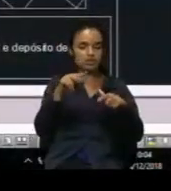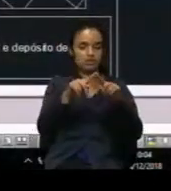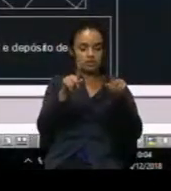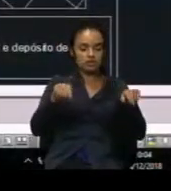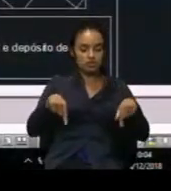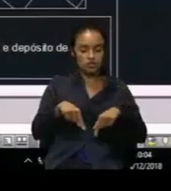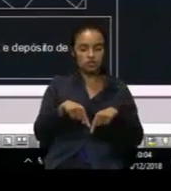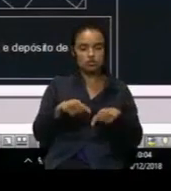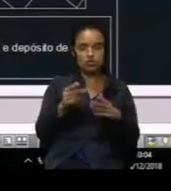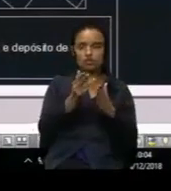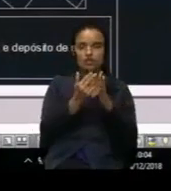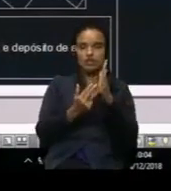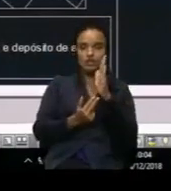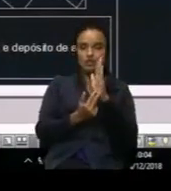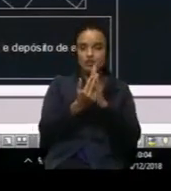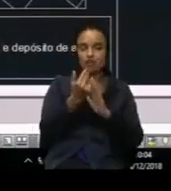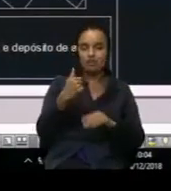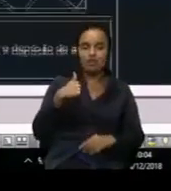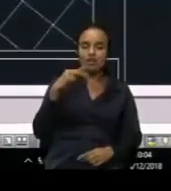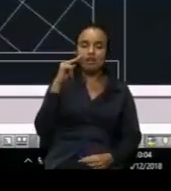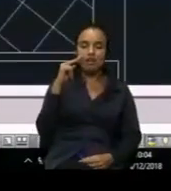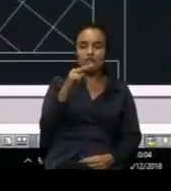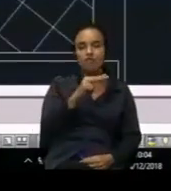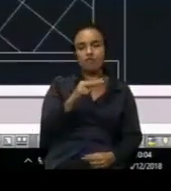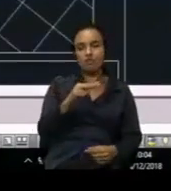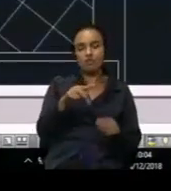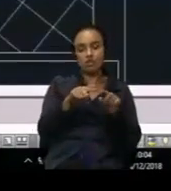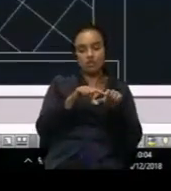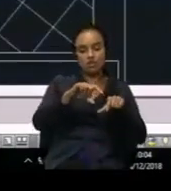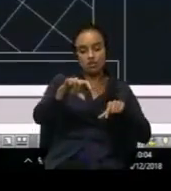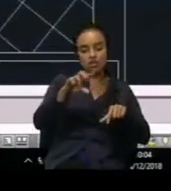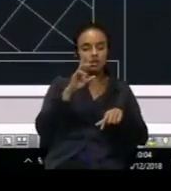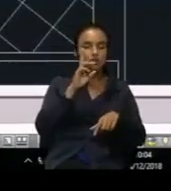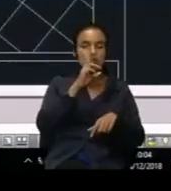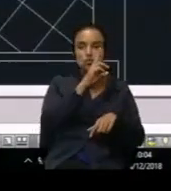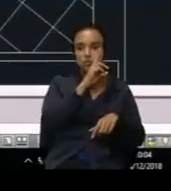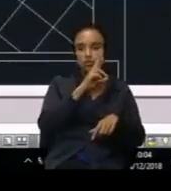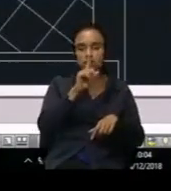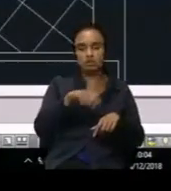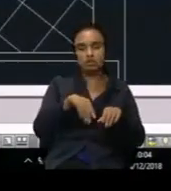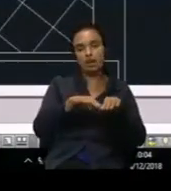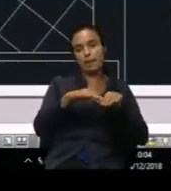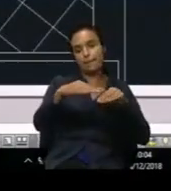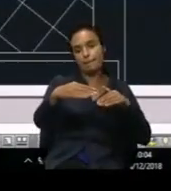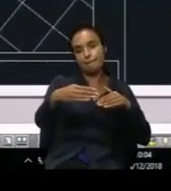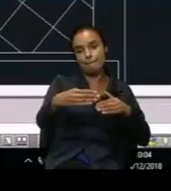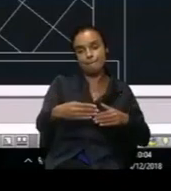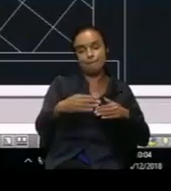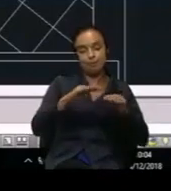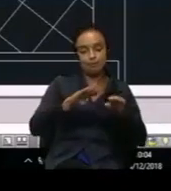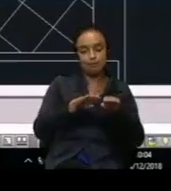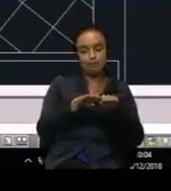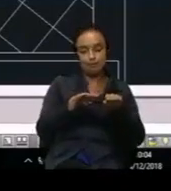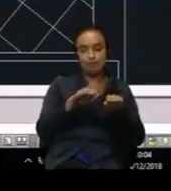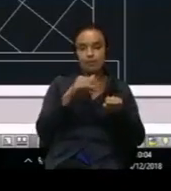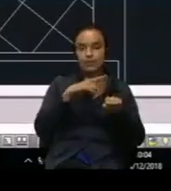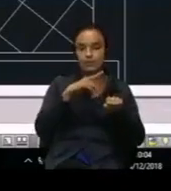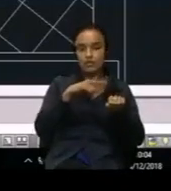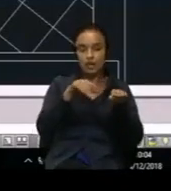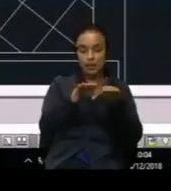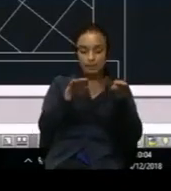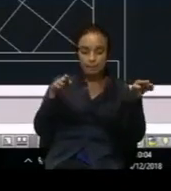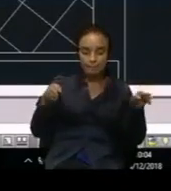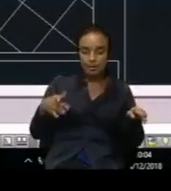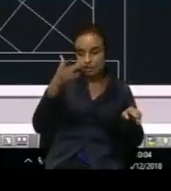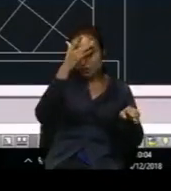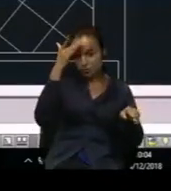na câmara de documentos, a gente vê esse refeitório aqui, tá? Com a mesa para os trabalhadores, e a gente vê a disposição do marmiteiro e